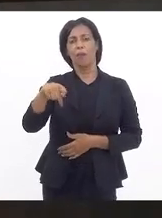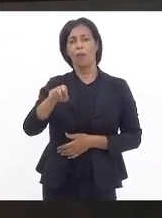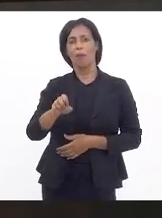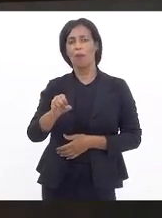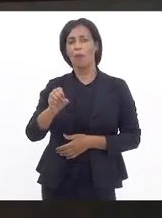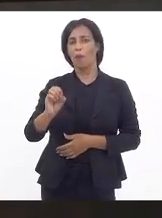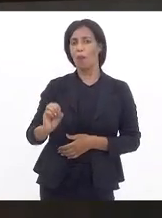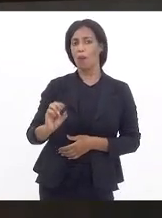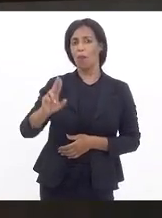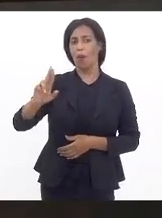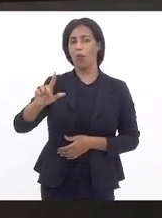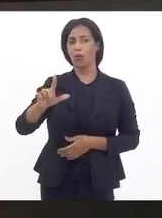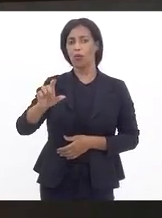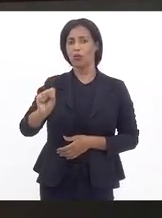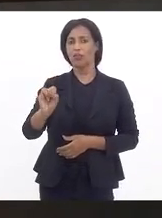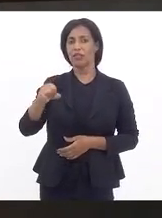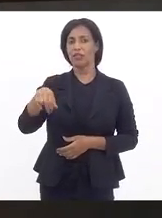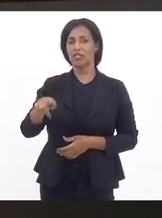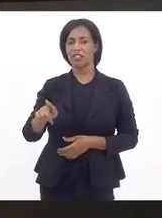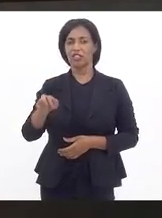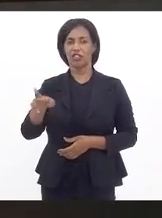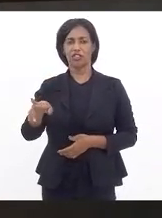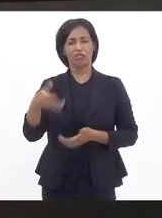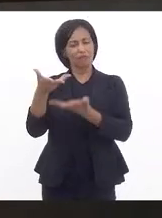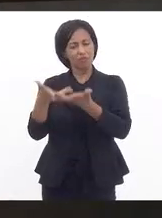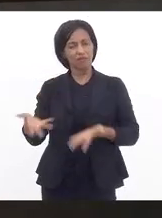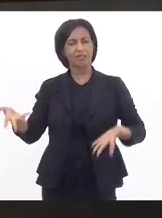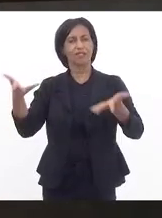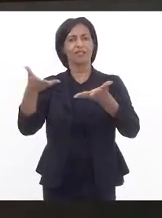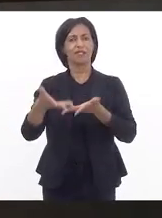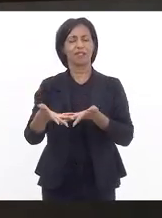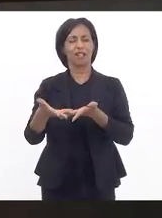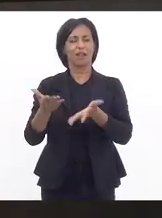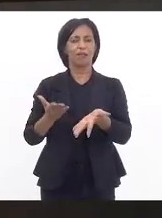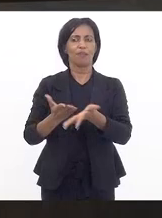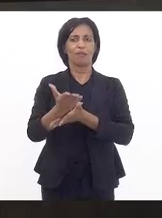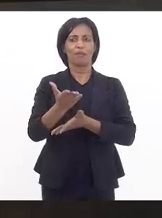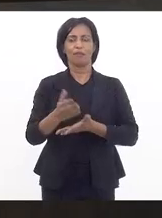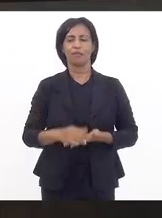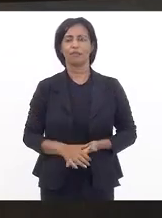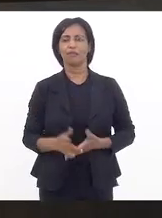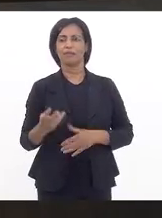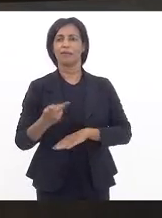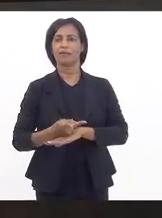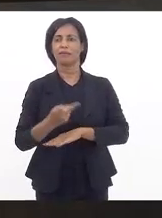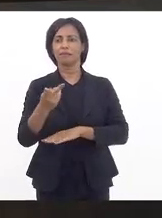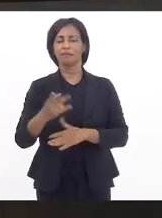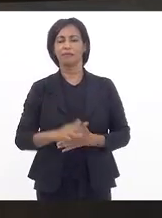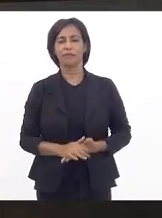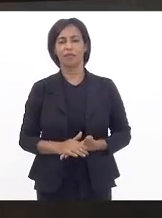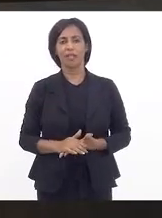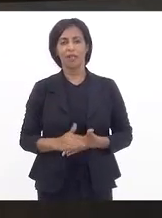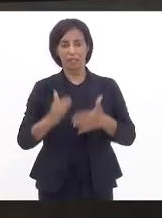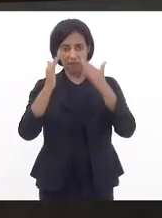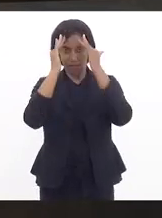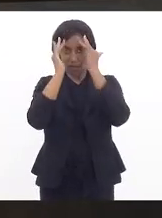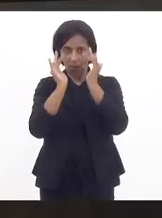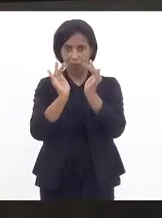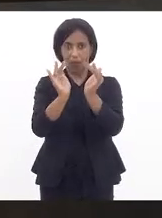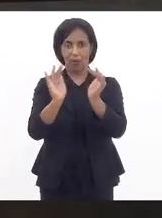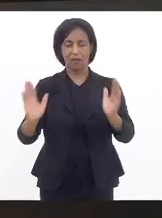cinza é fundamental então Celebrar aprovação desse prêmio dessa honraria